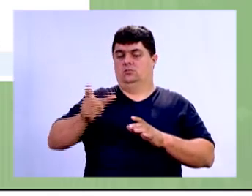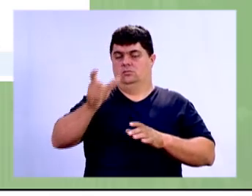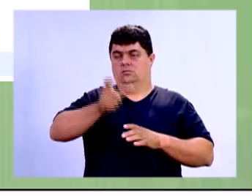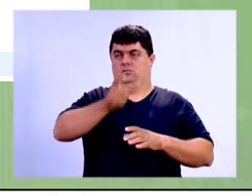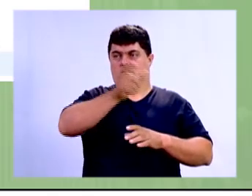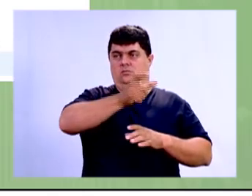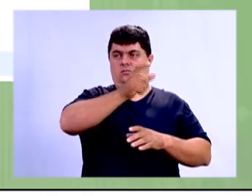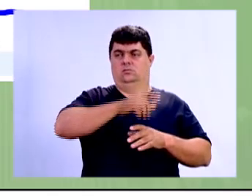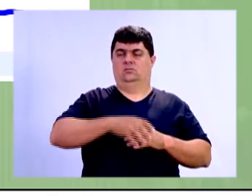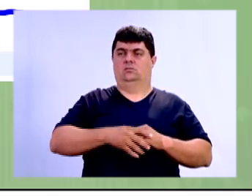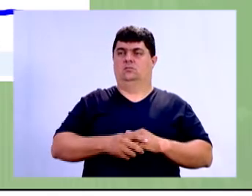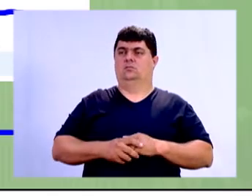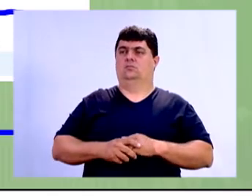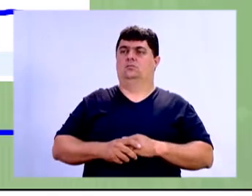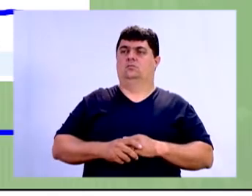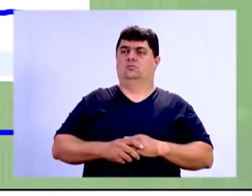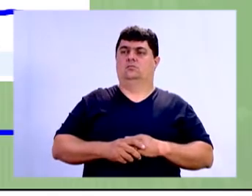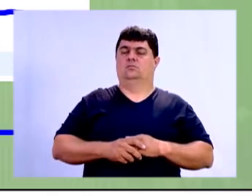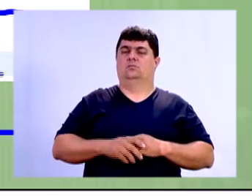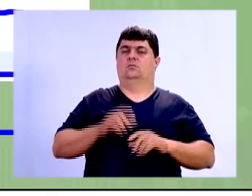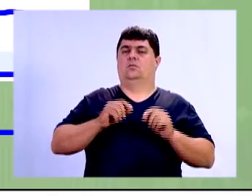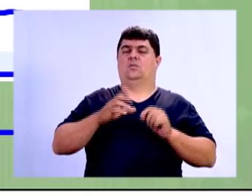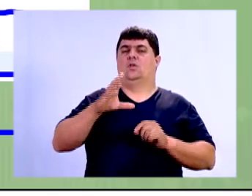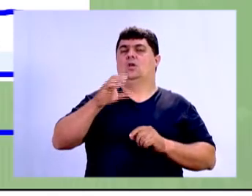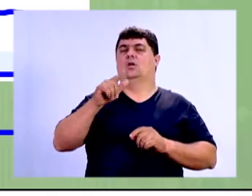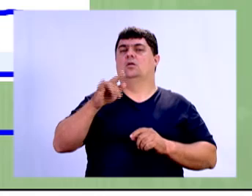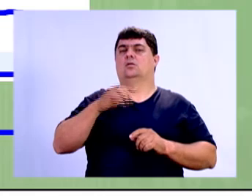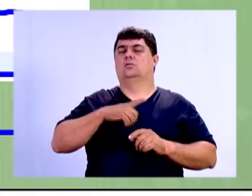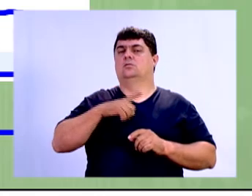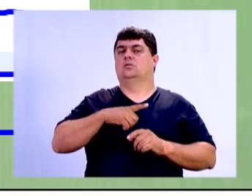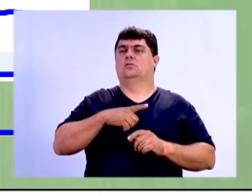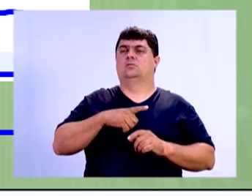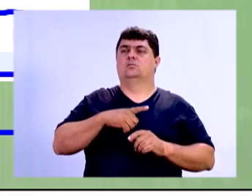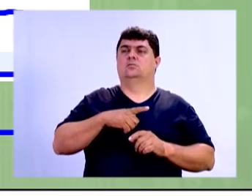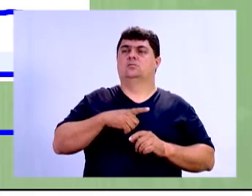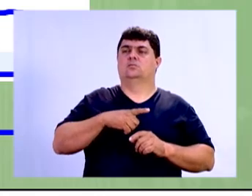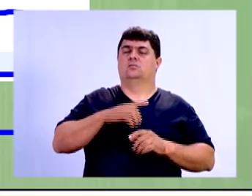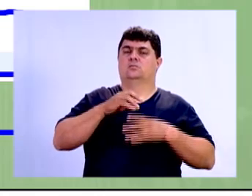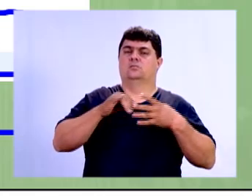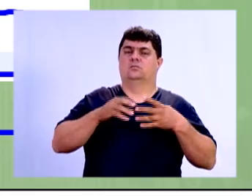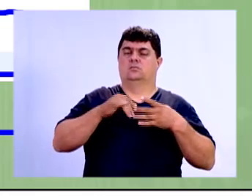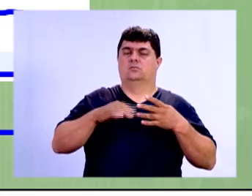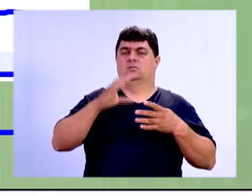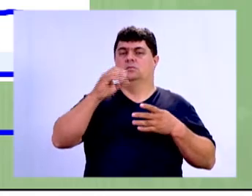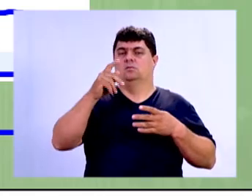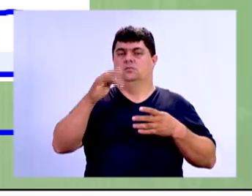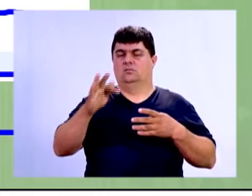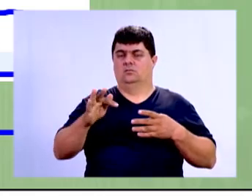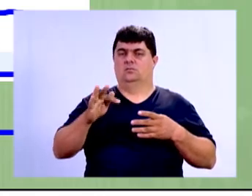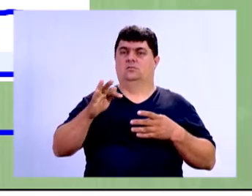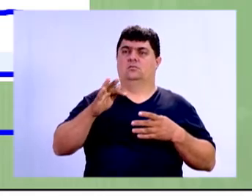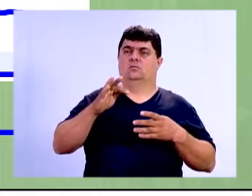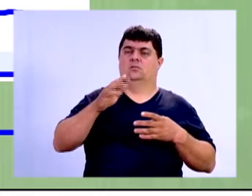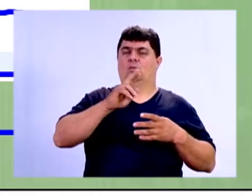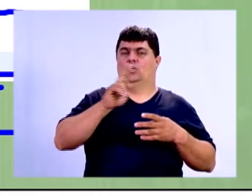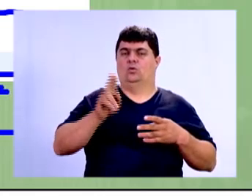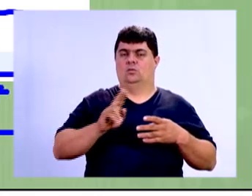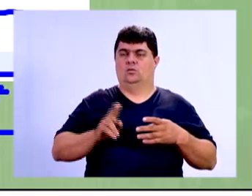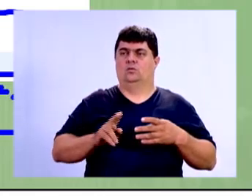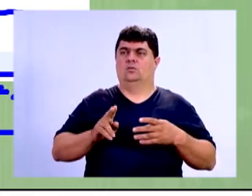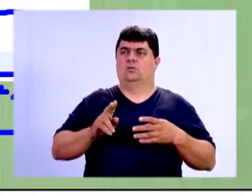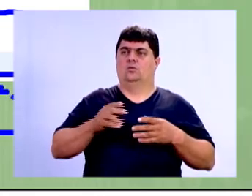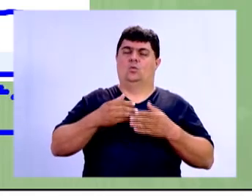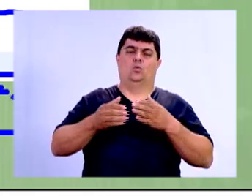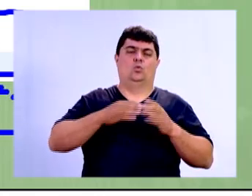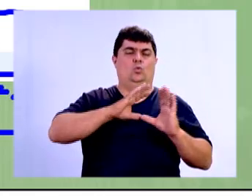cliente. E o que é que o cliente tem? Todas as características que o cliente tem, né? CPF, nome e